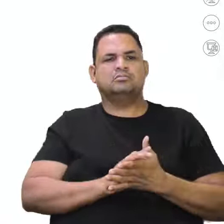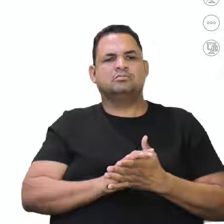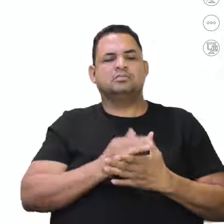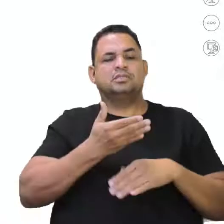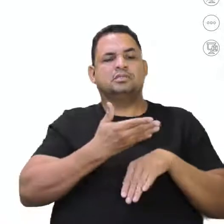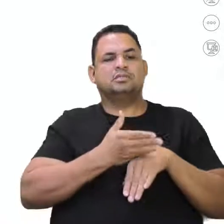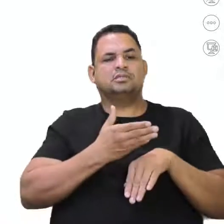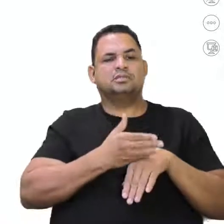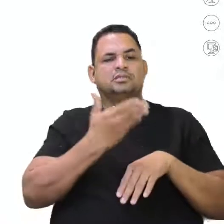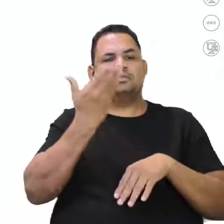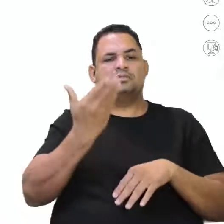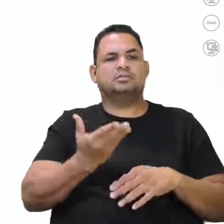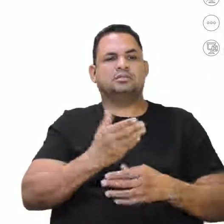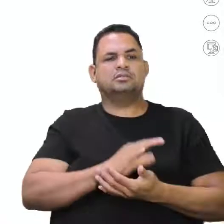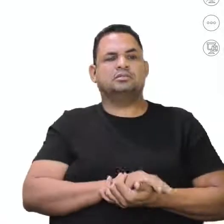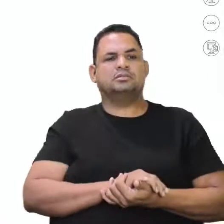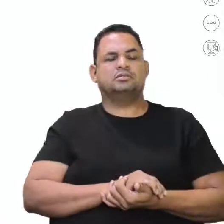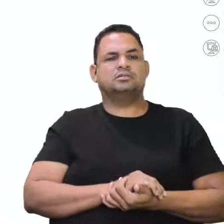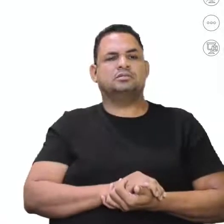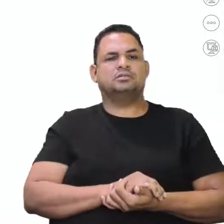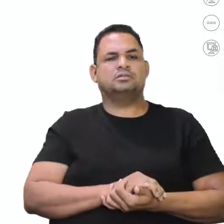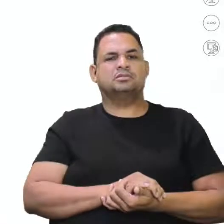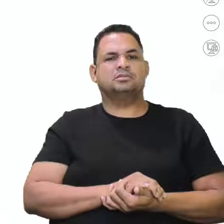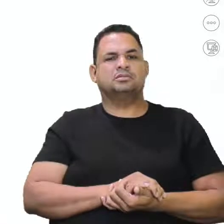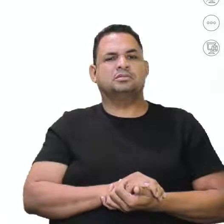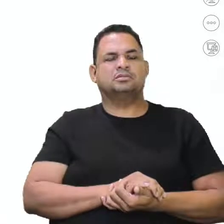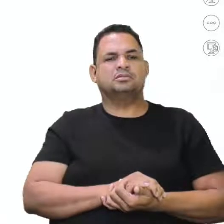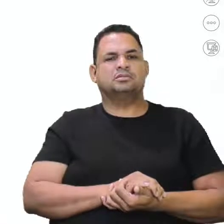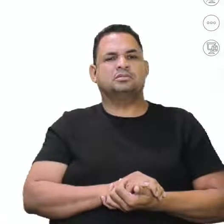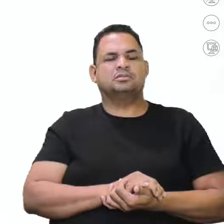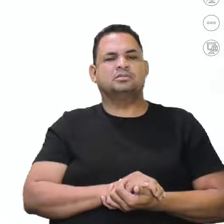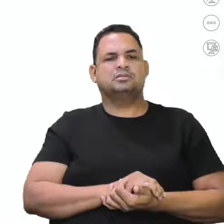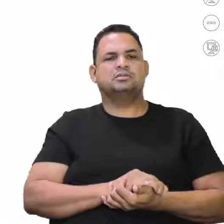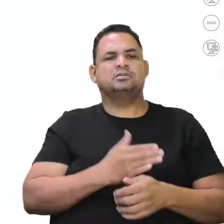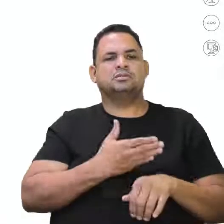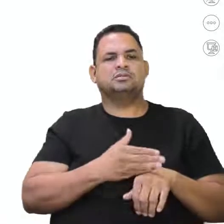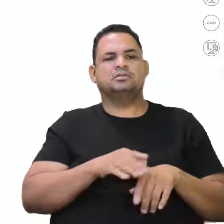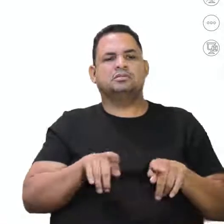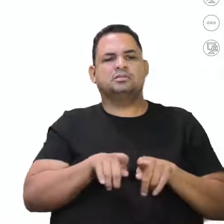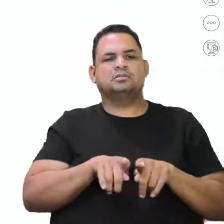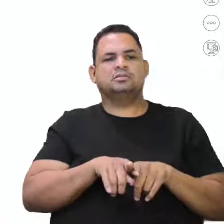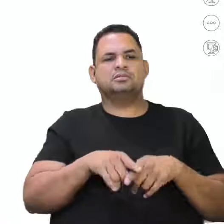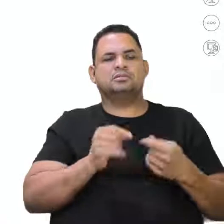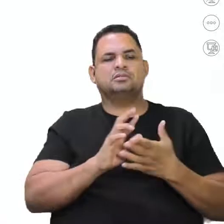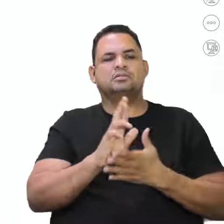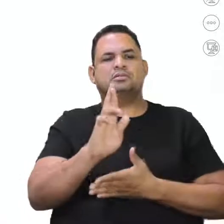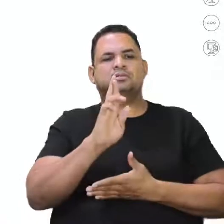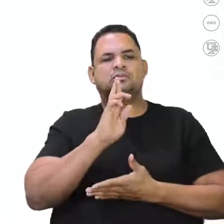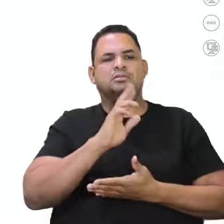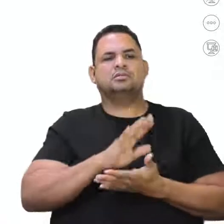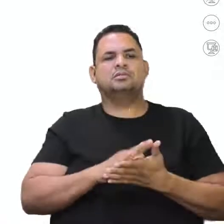também treinar. Ainda não é o nosso practice, mas é uma forma de a gente treinar aqui também. Você vai responder comigo